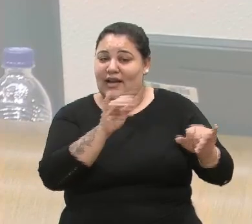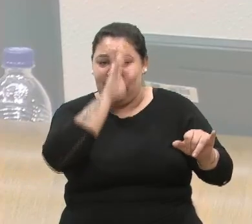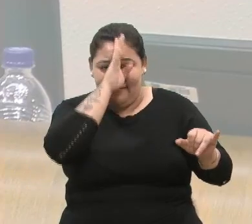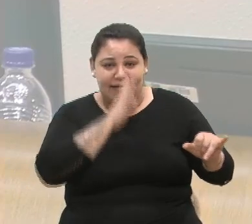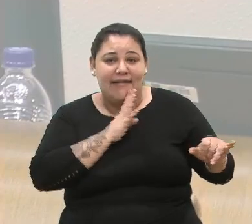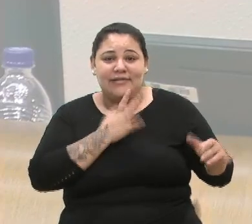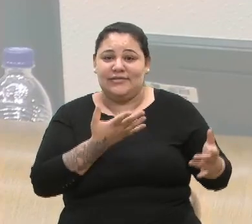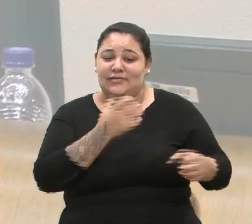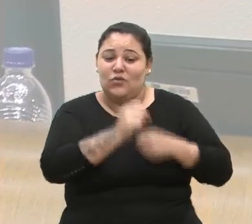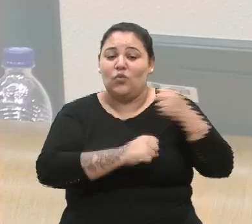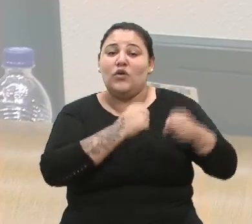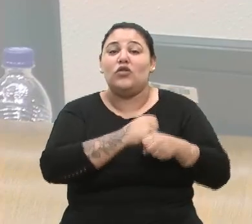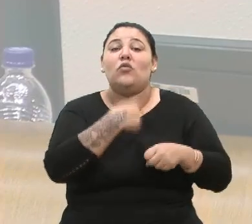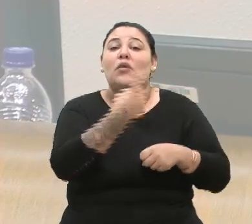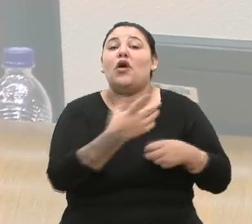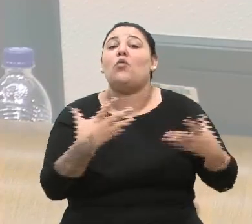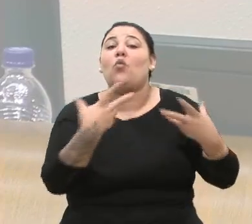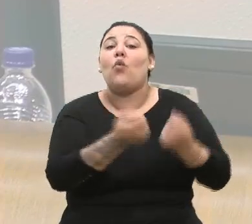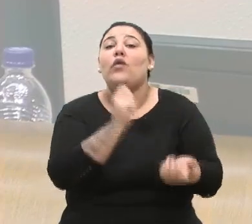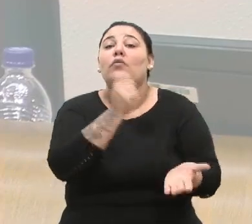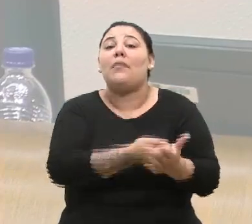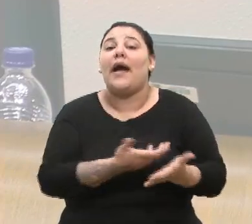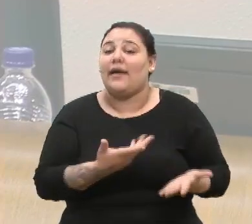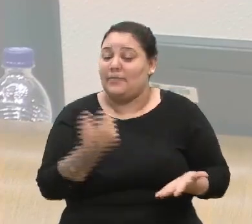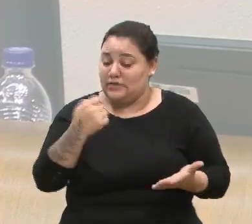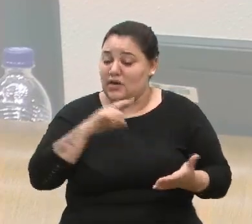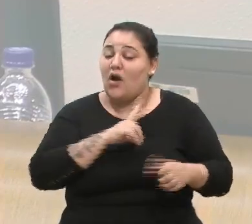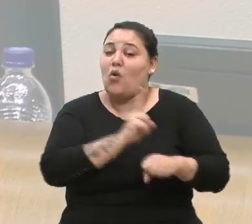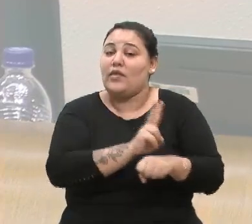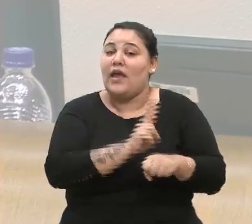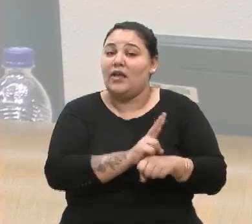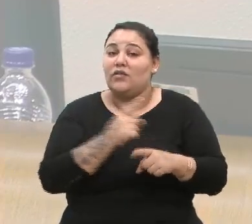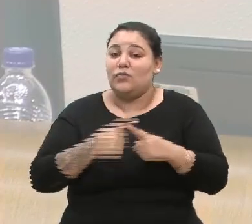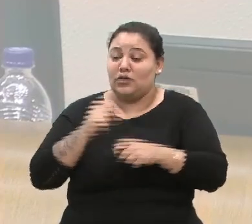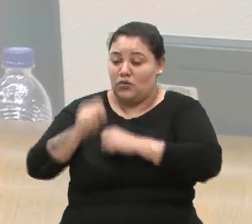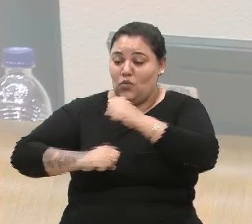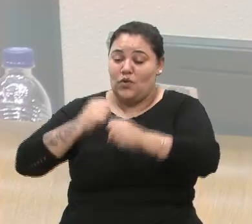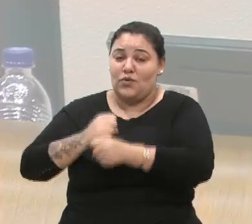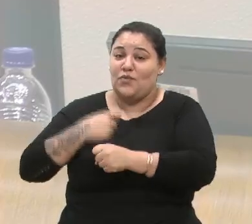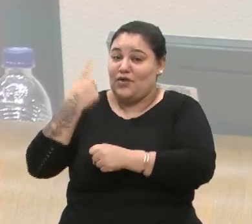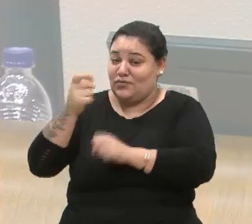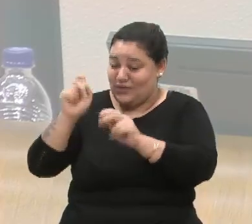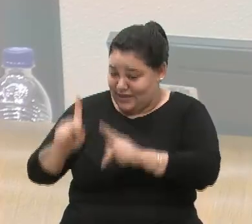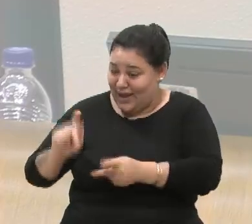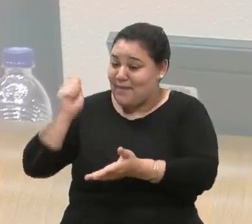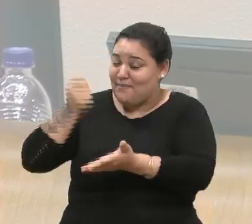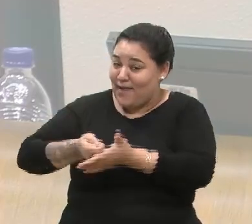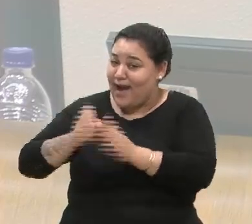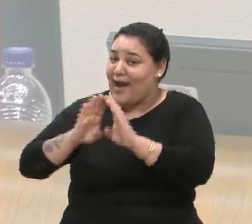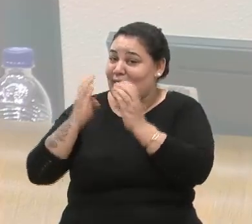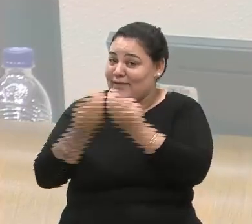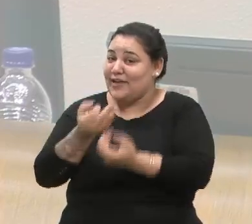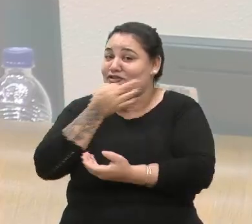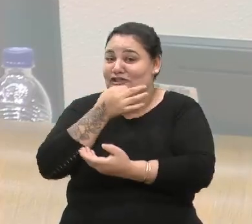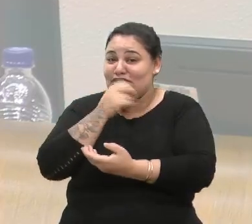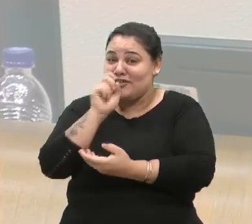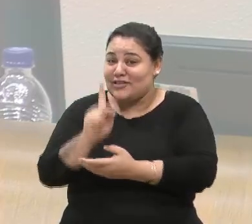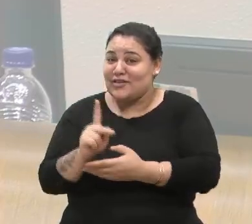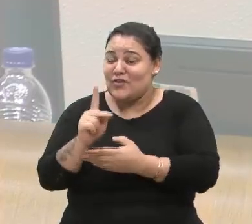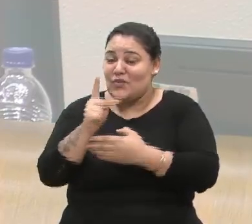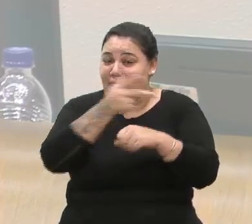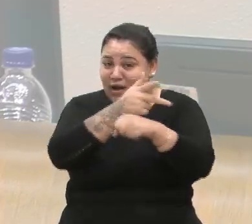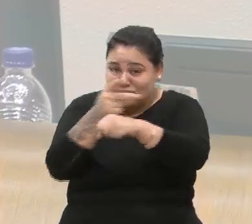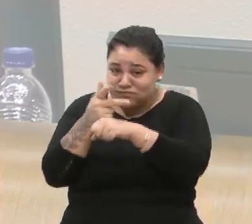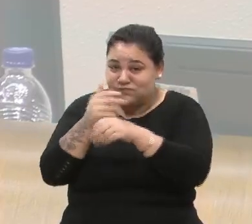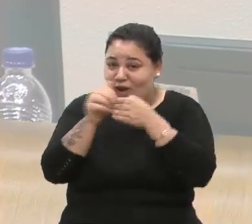preço? Vamos ter muito cuidado, porque o ano que vem, talvez quem vai pagar esse preço aí vai ser a comunidade que está nos assistindo nesse momento.